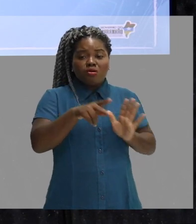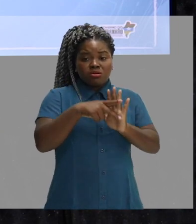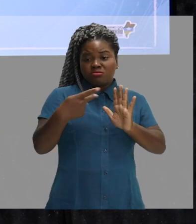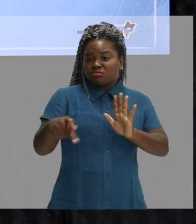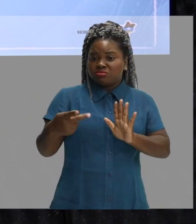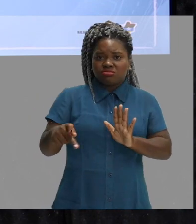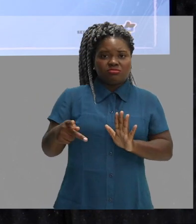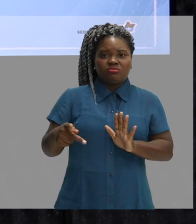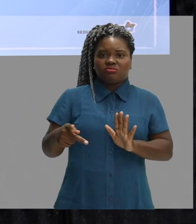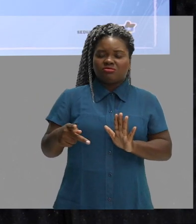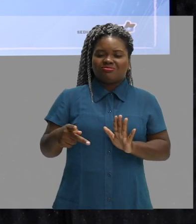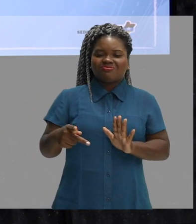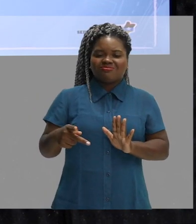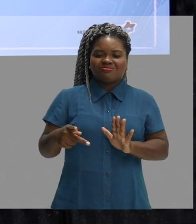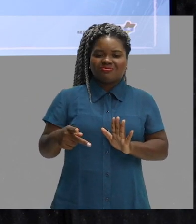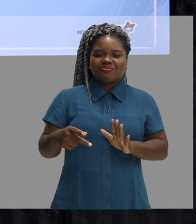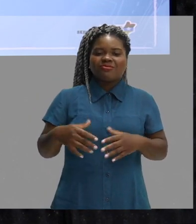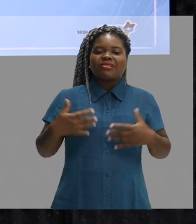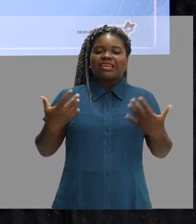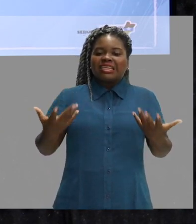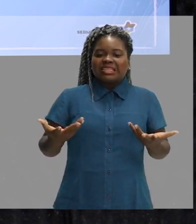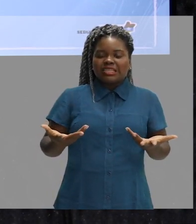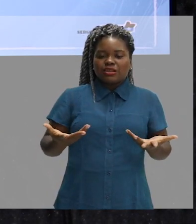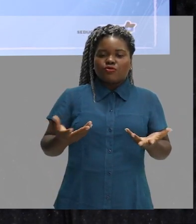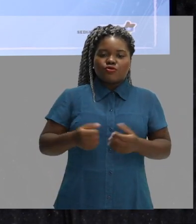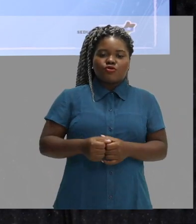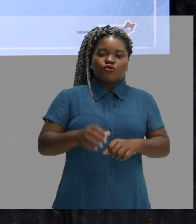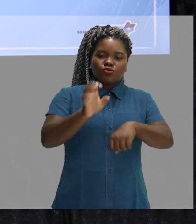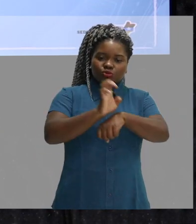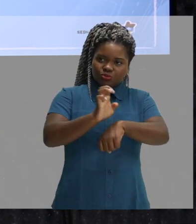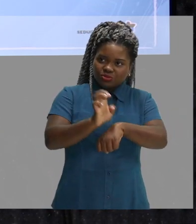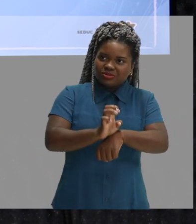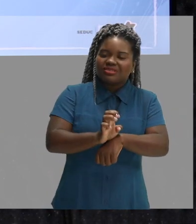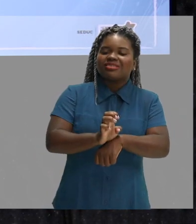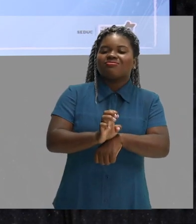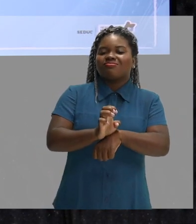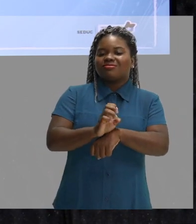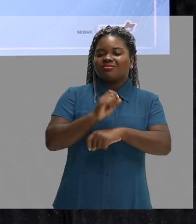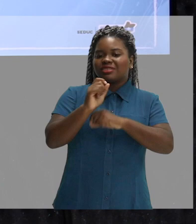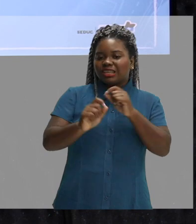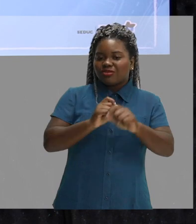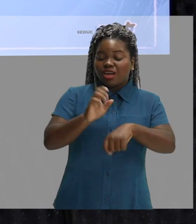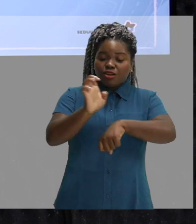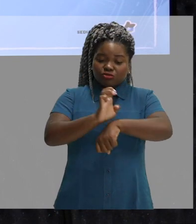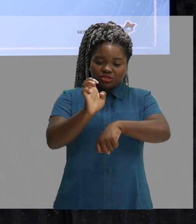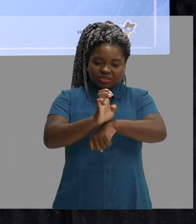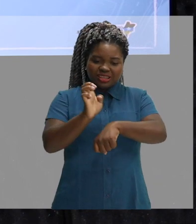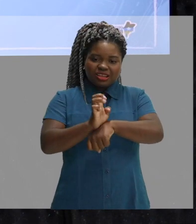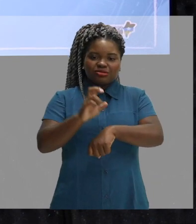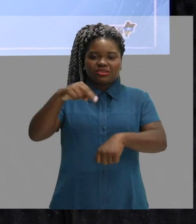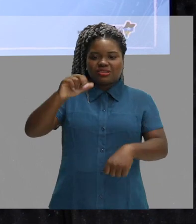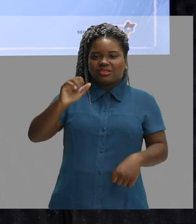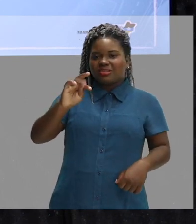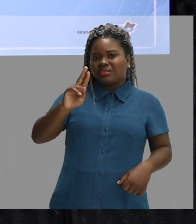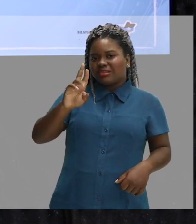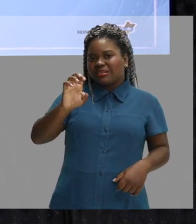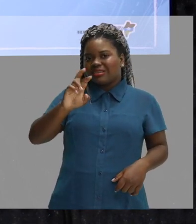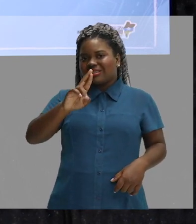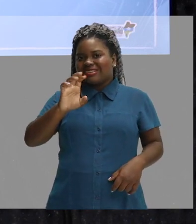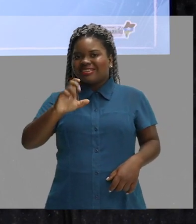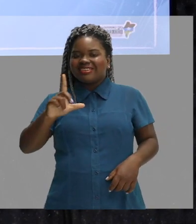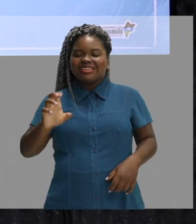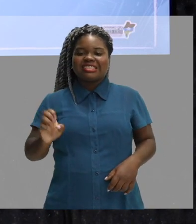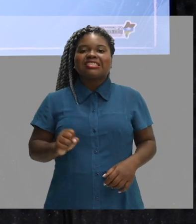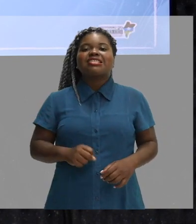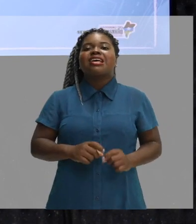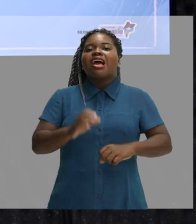satisfação de suas necessidades. Por isso, o estado de natureza é um estado de guerra, de conflito. E para